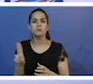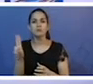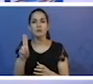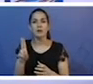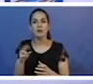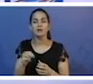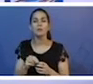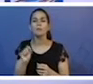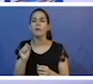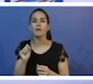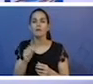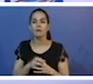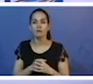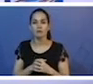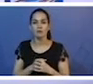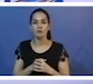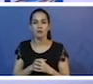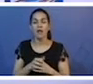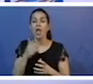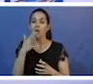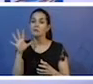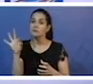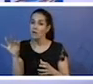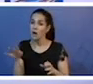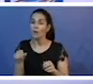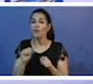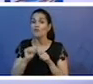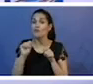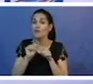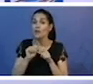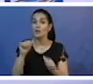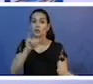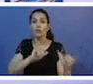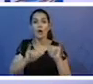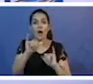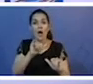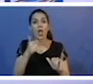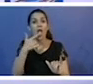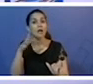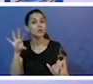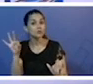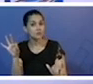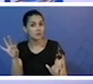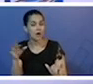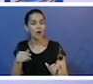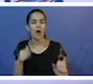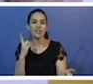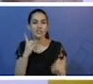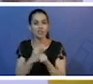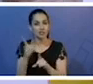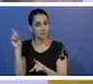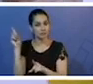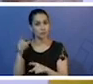extraído através do sal de cozinha. É uma reação química que chegamos a esse produto.